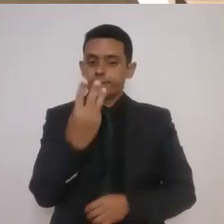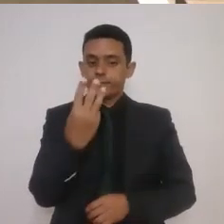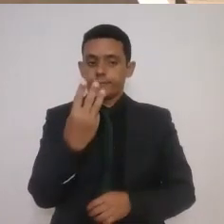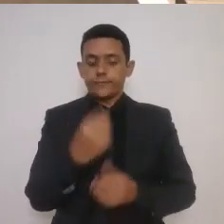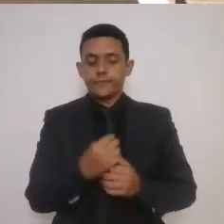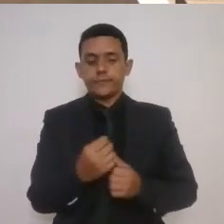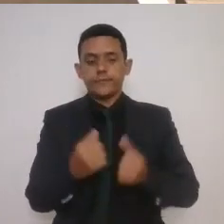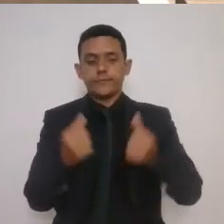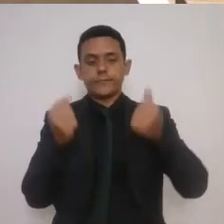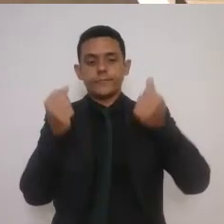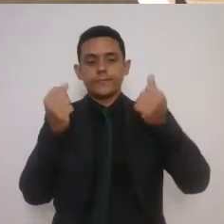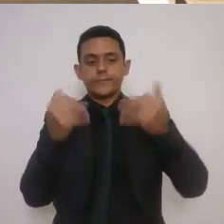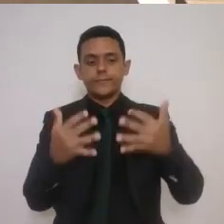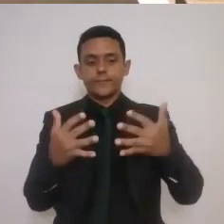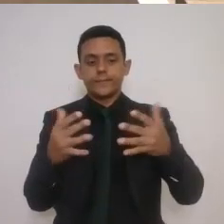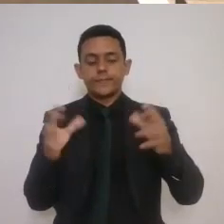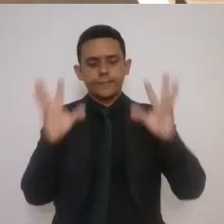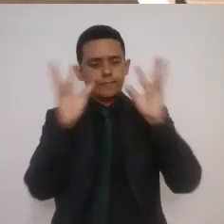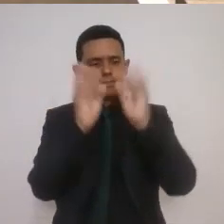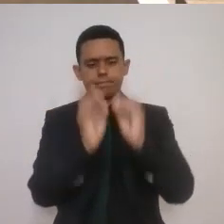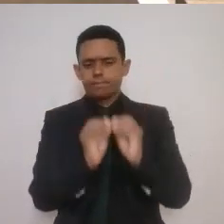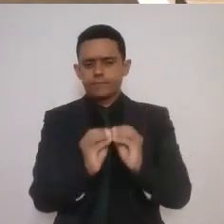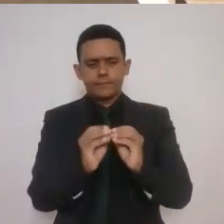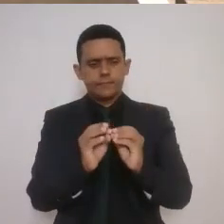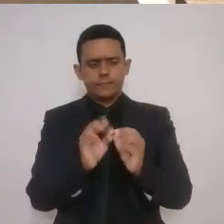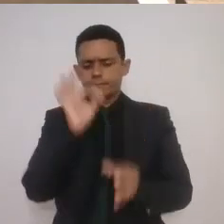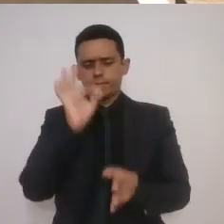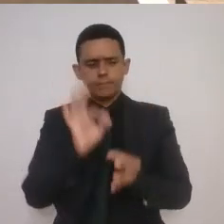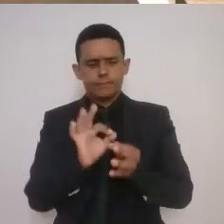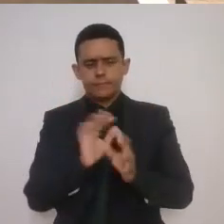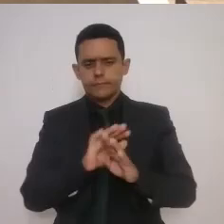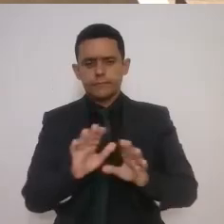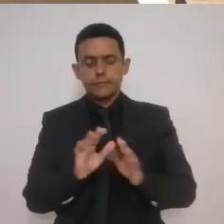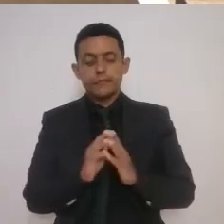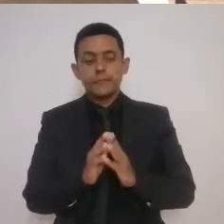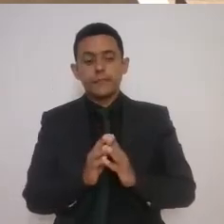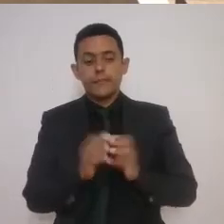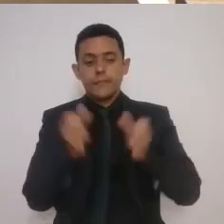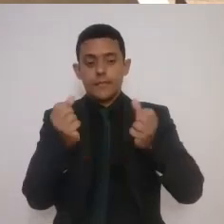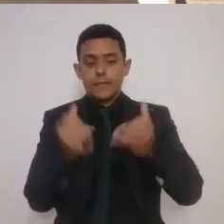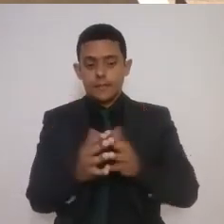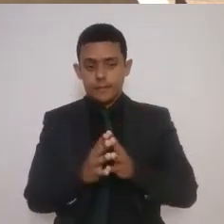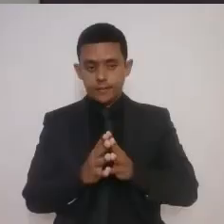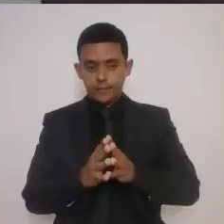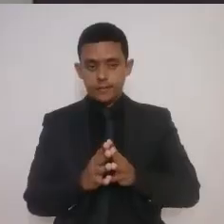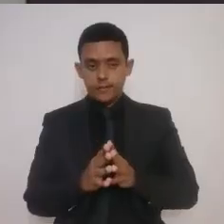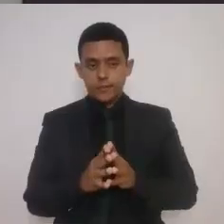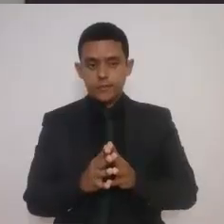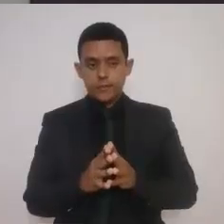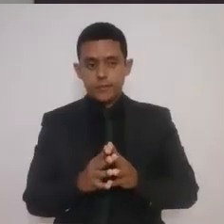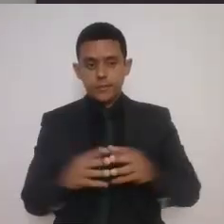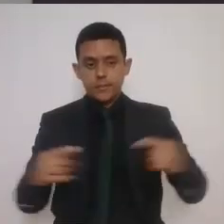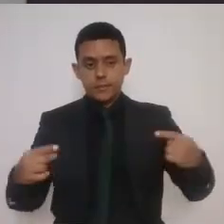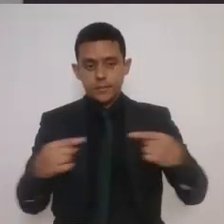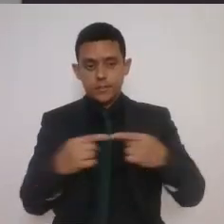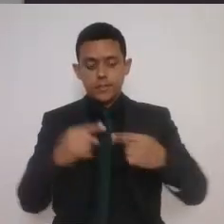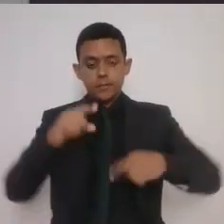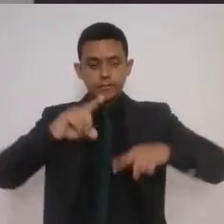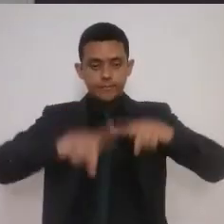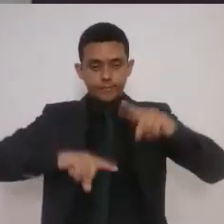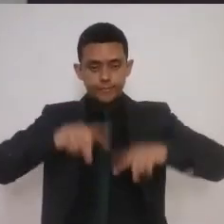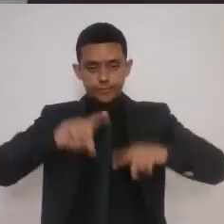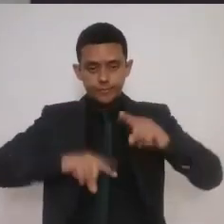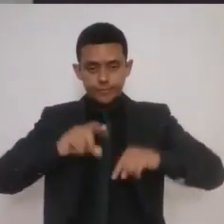digo brevemente que, com efeito, é evidenciada a hipótese de conexão instrumental entre